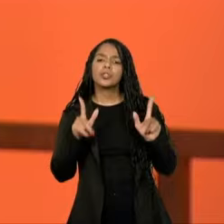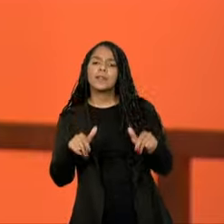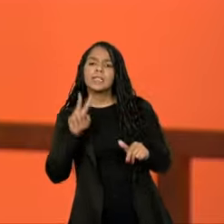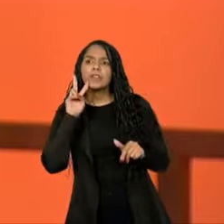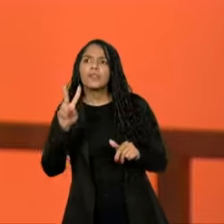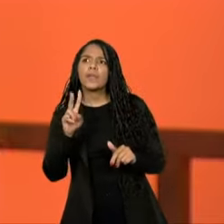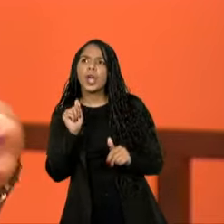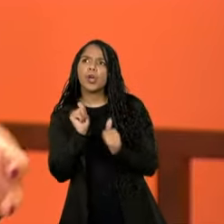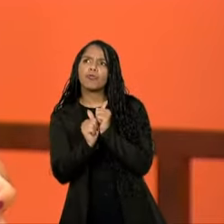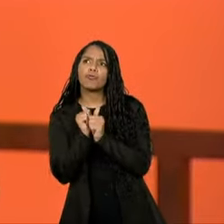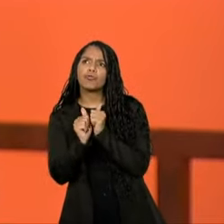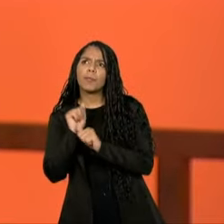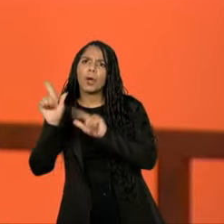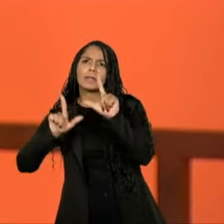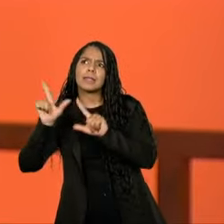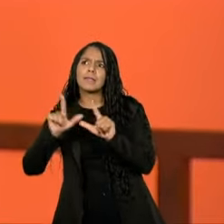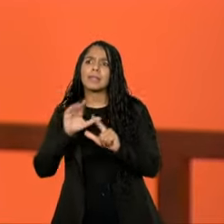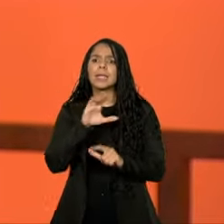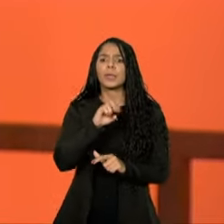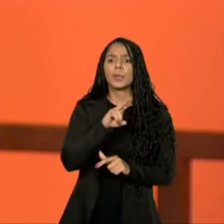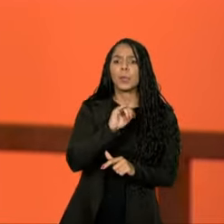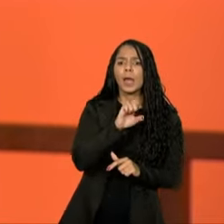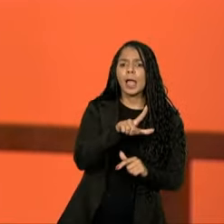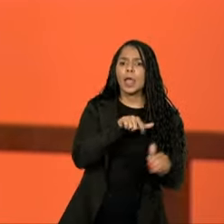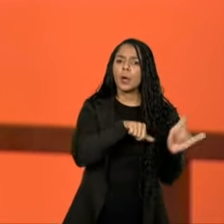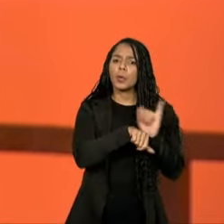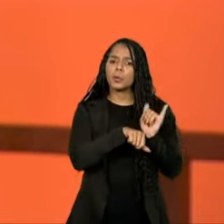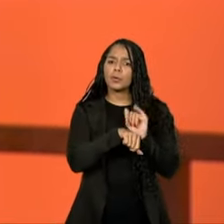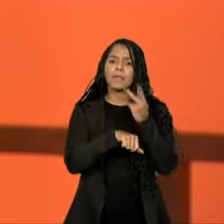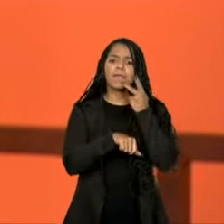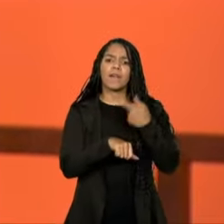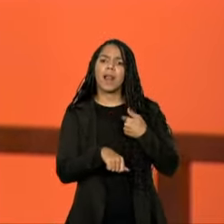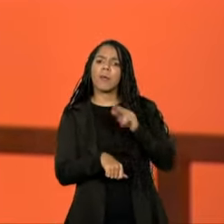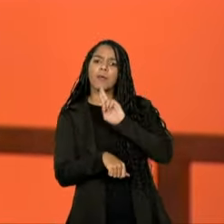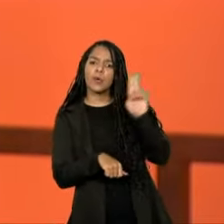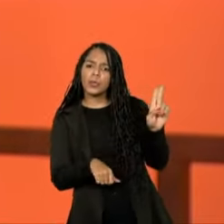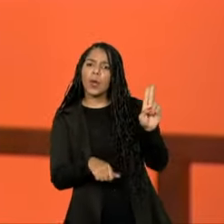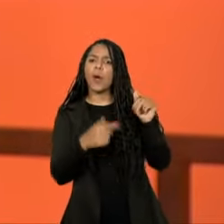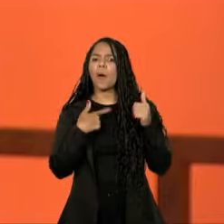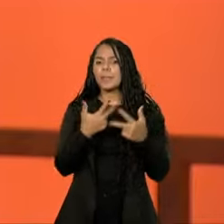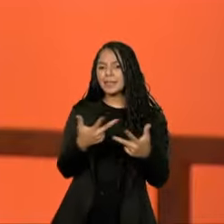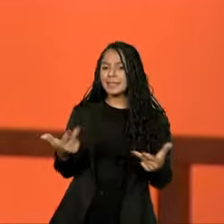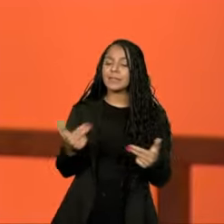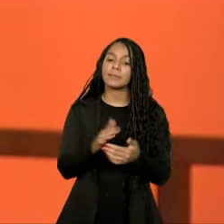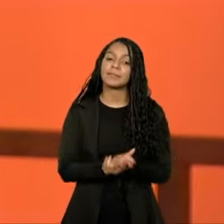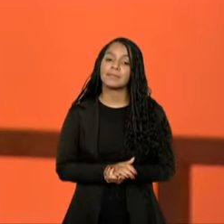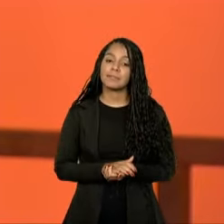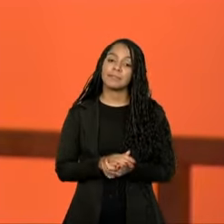televisão e ver um jogo num canal de YouTube? Porque o cara vai falar meu nome, a pessoa vai...